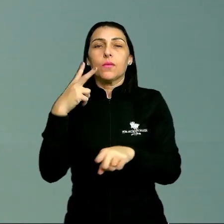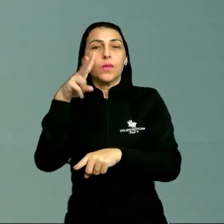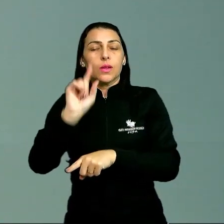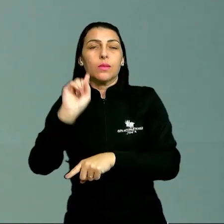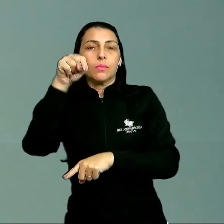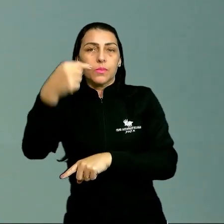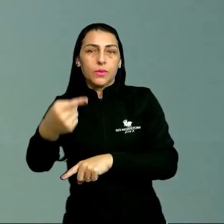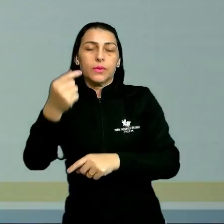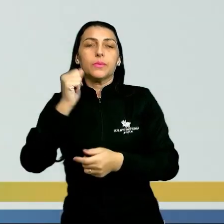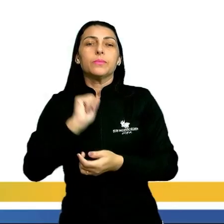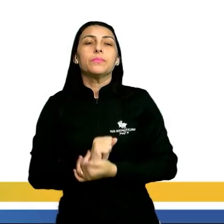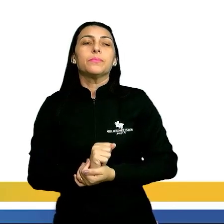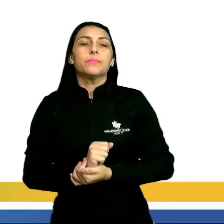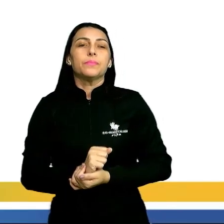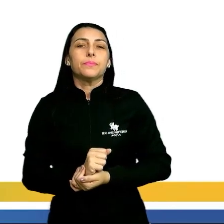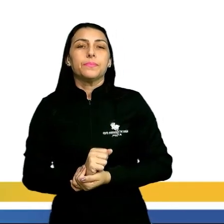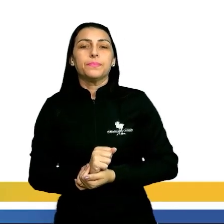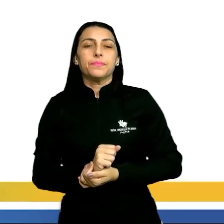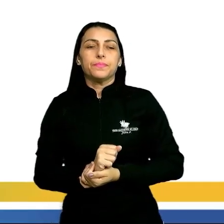veremos posteriormente, tá?